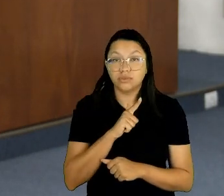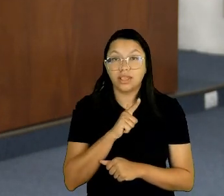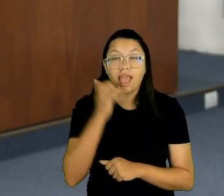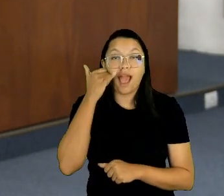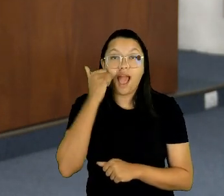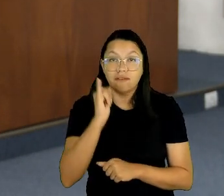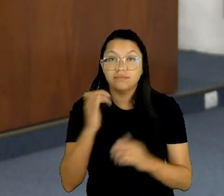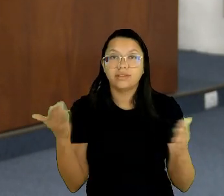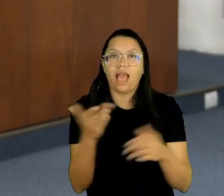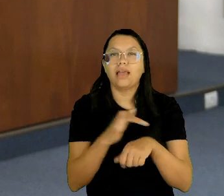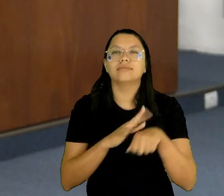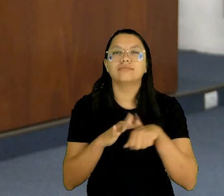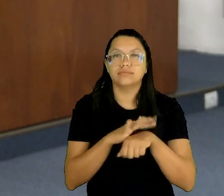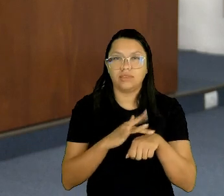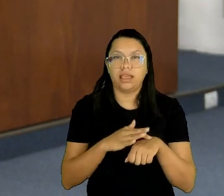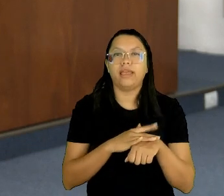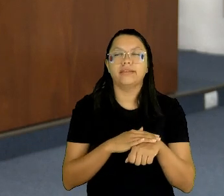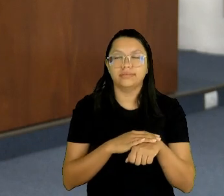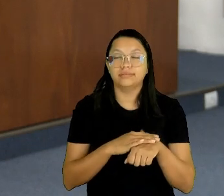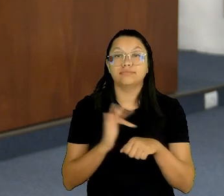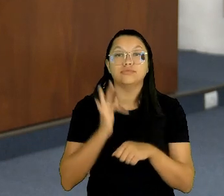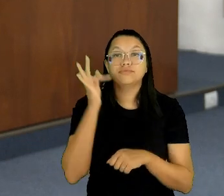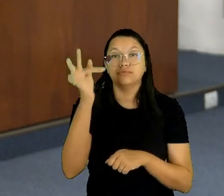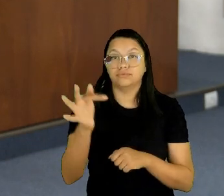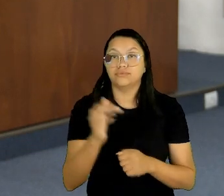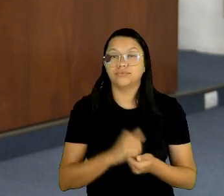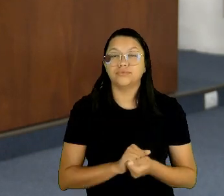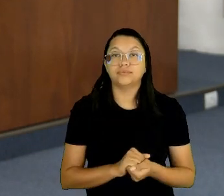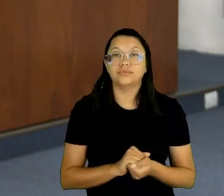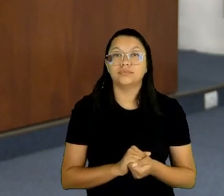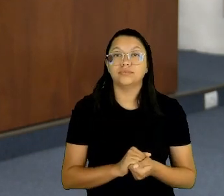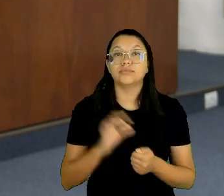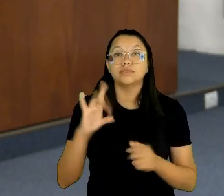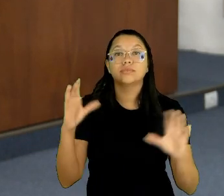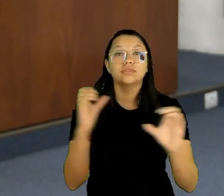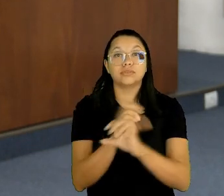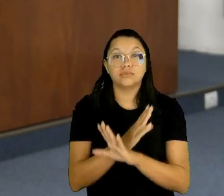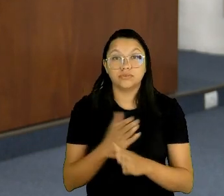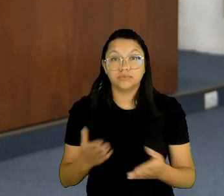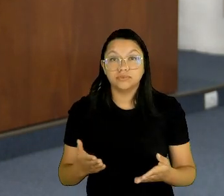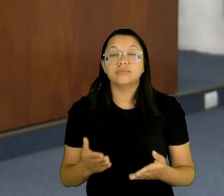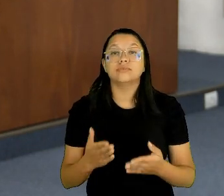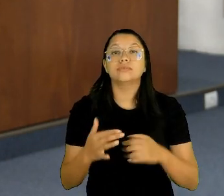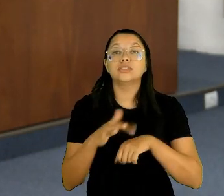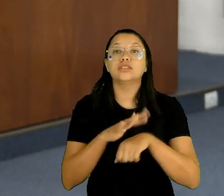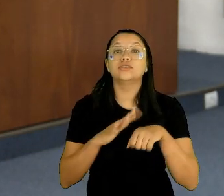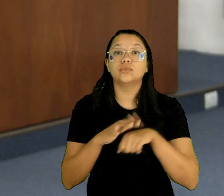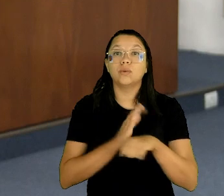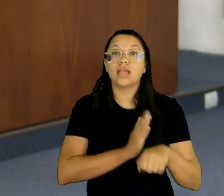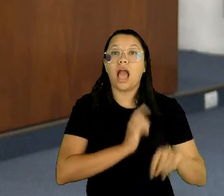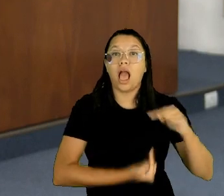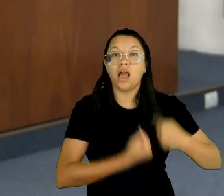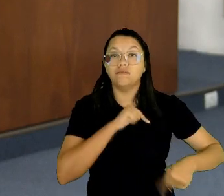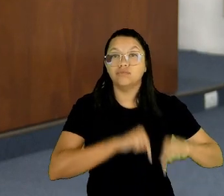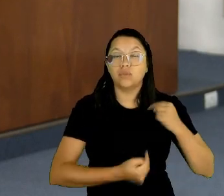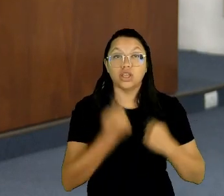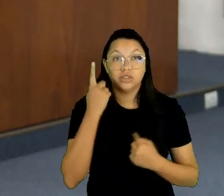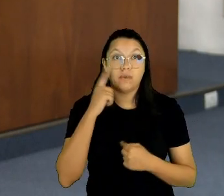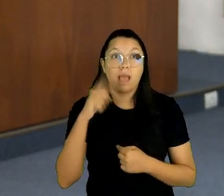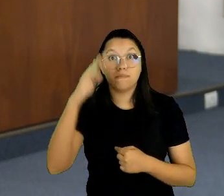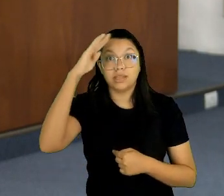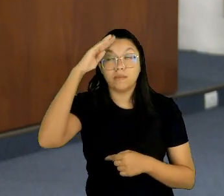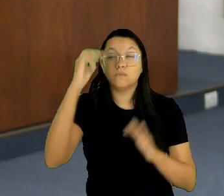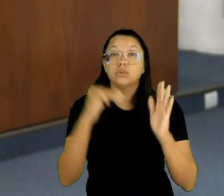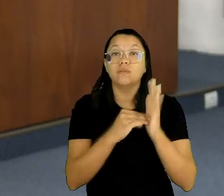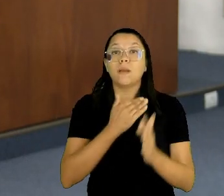gente conseguir prevenir essas doenças cardiovasculares no futuro. Só para concluir, a doença cardiovascular, quando a gente